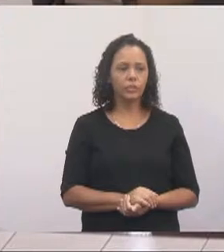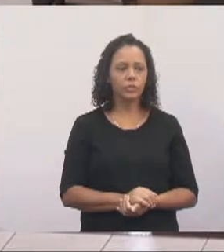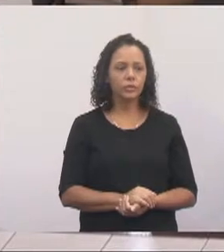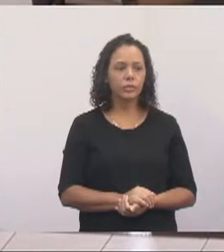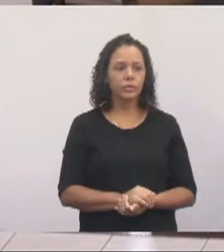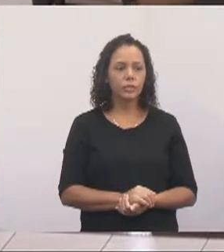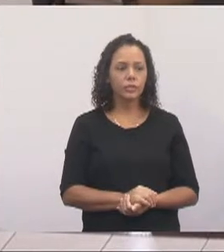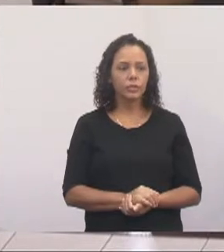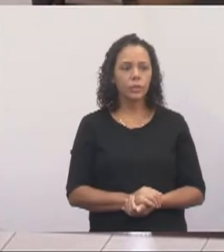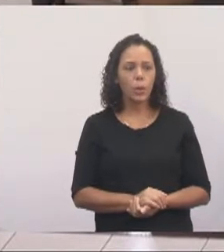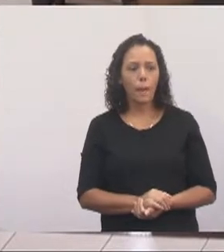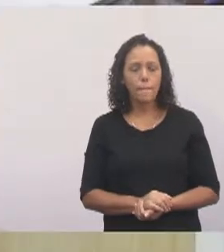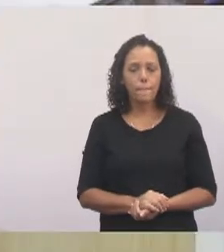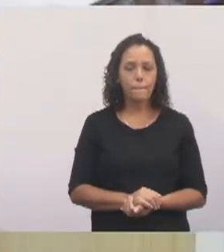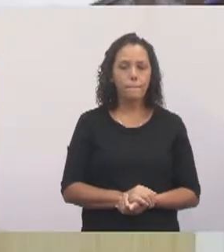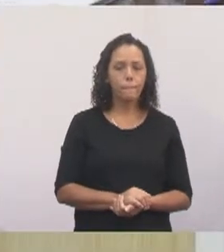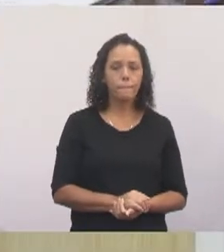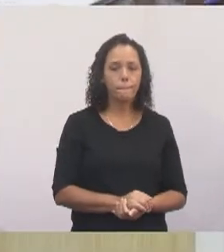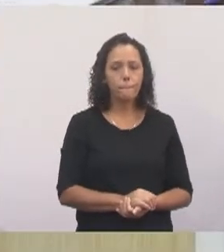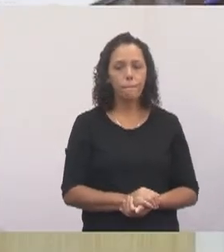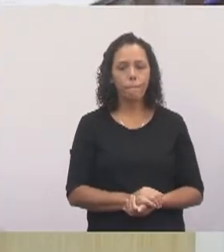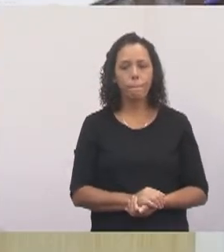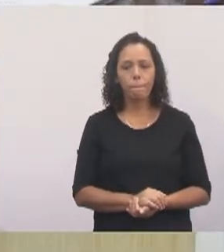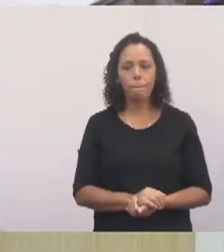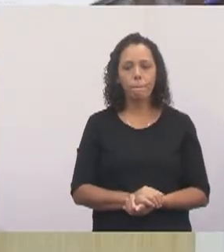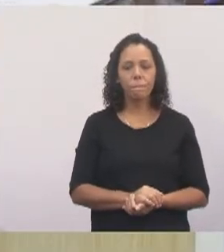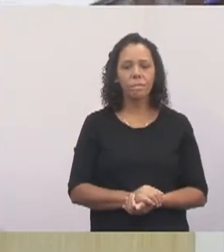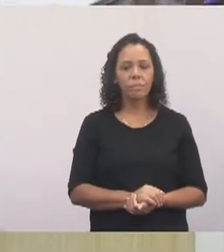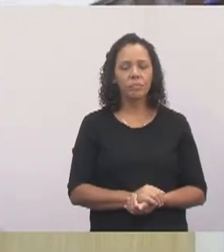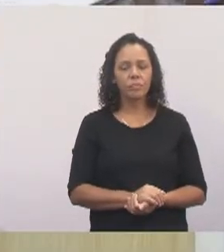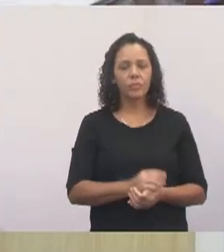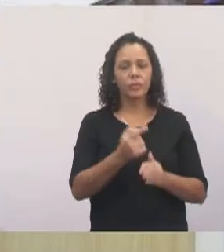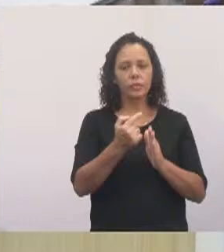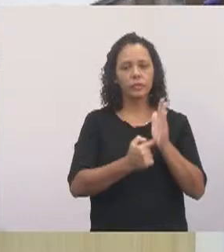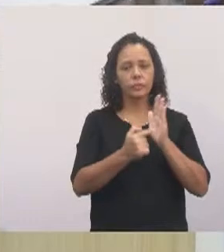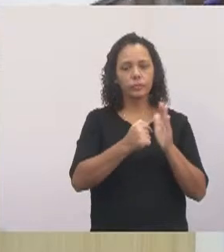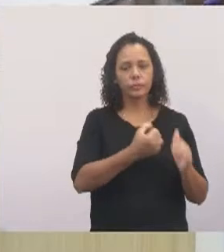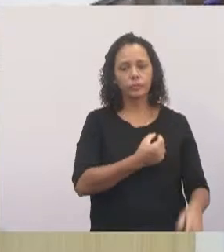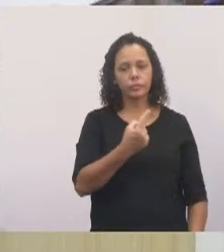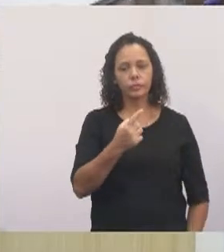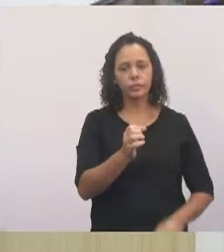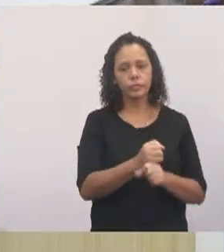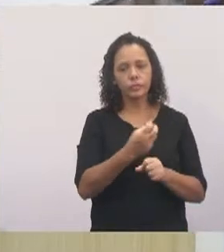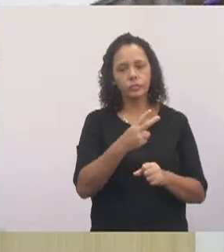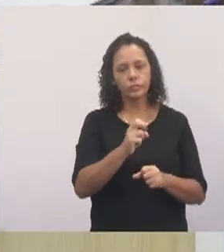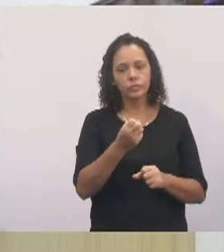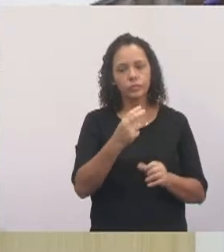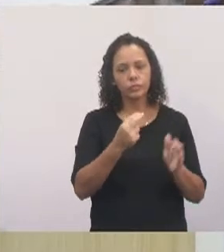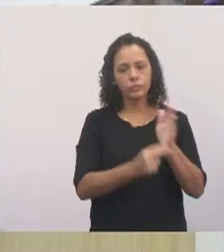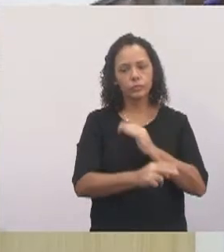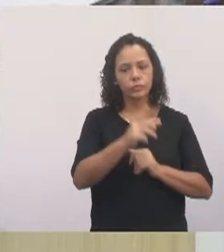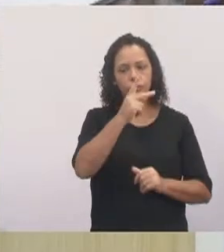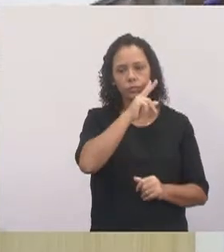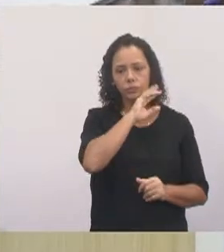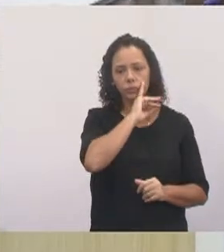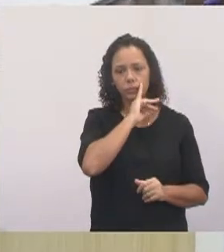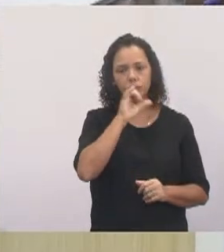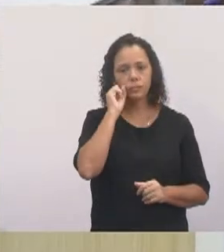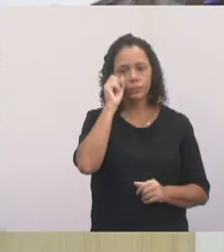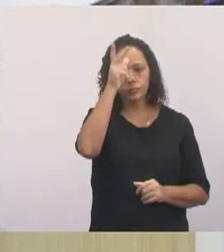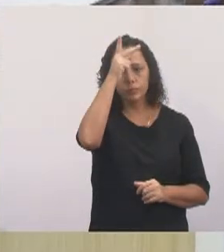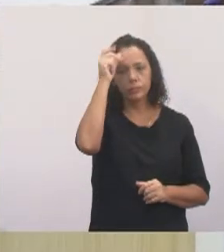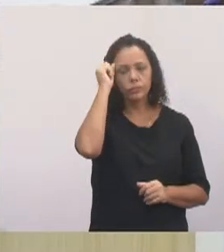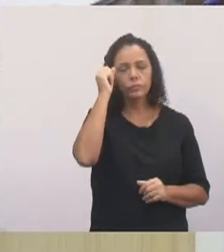Discussão única do veto número 1 de 2024. Autoria do veto, prefeito municipal Isaías José de Santana.